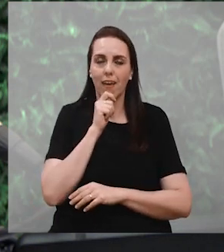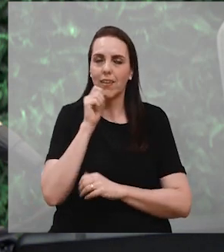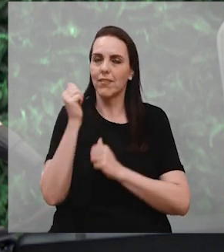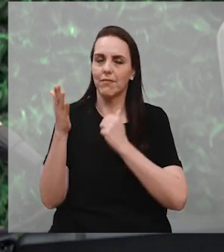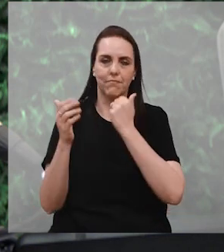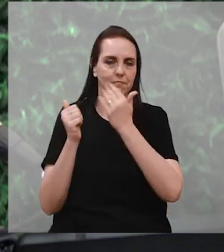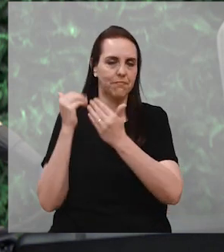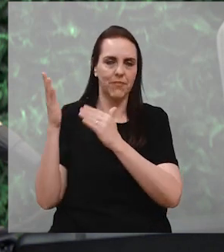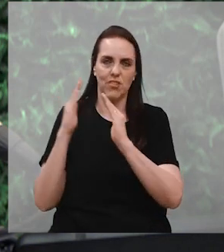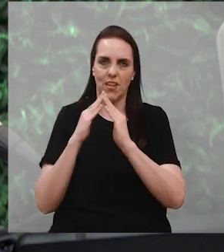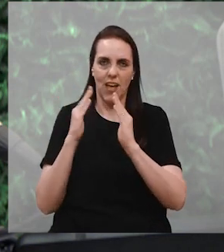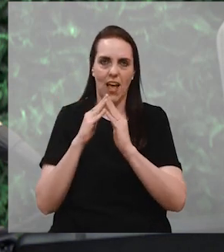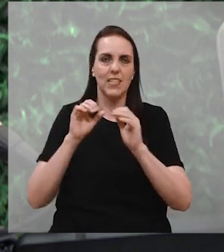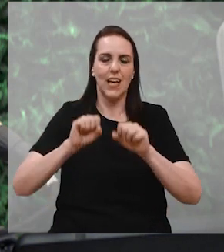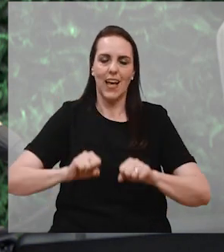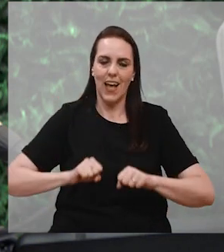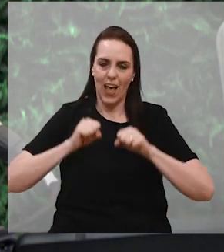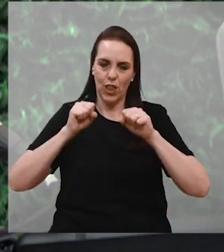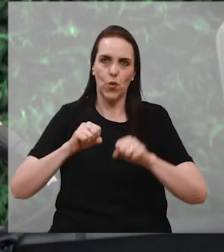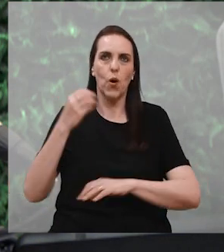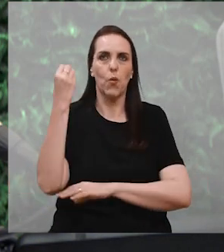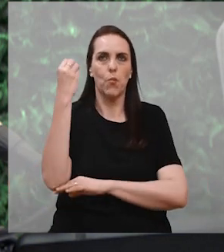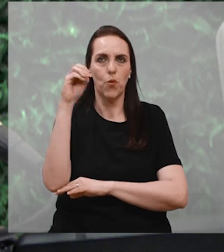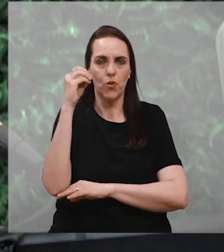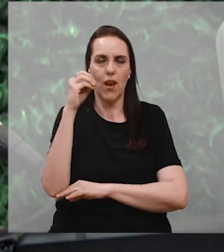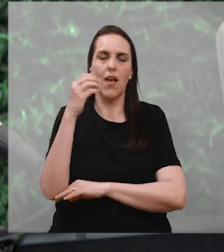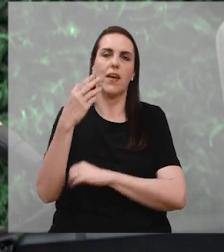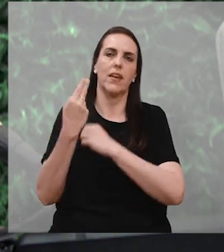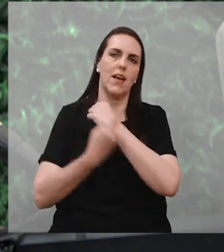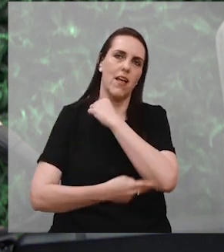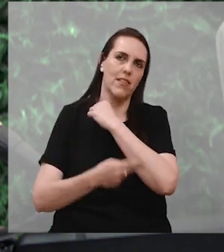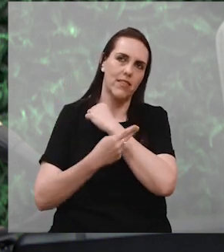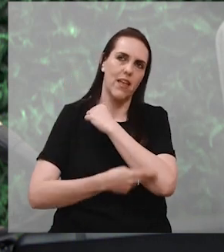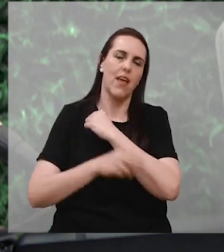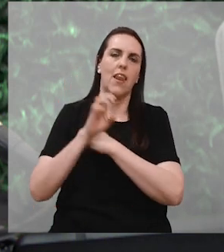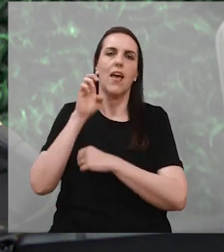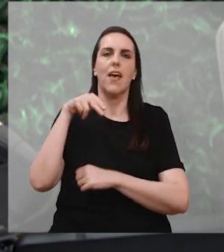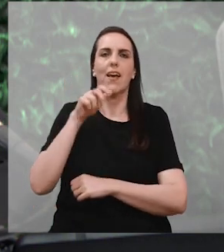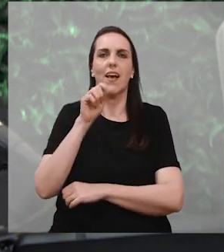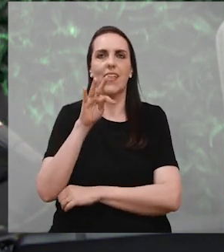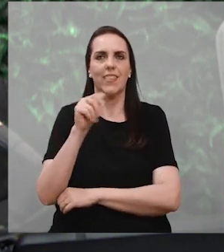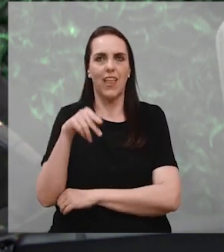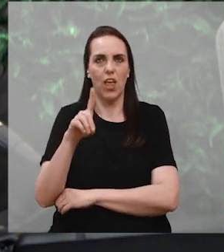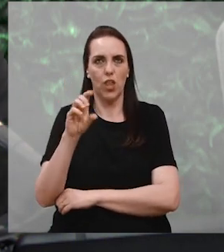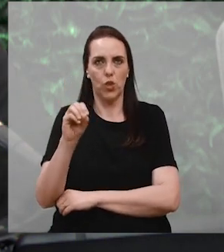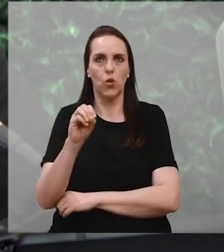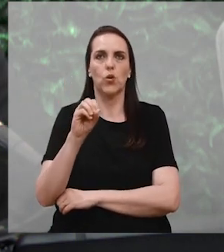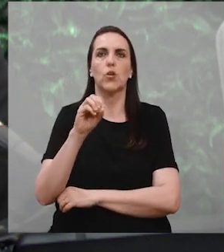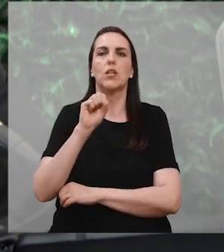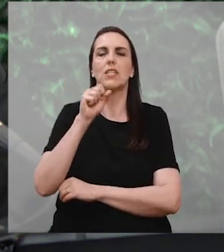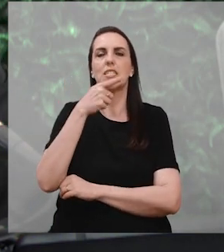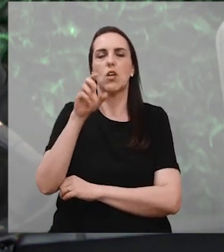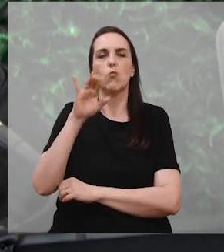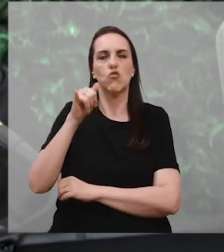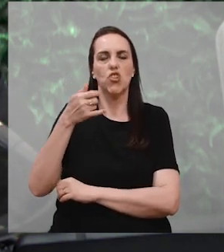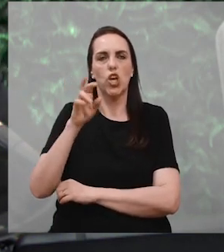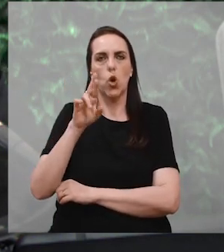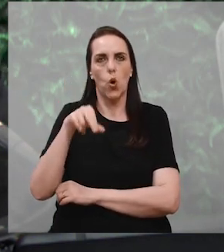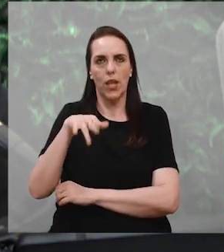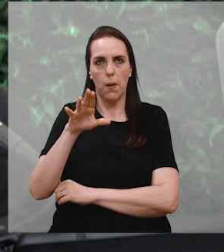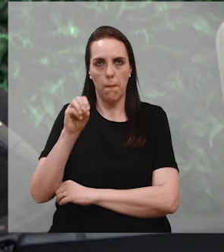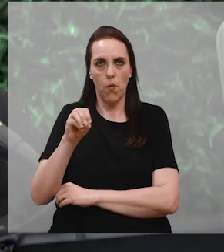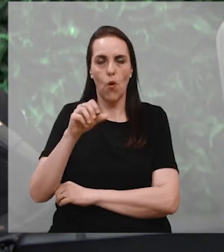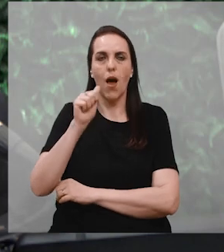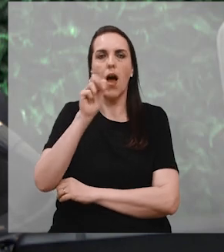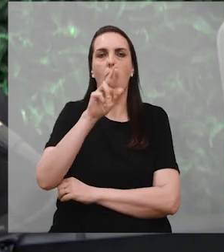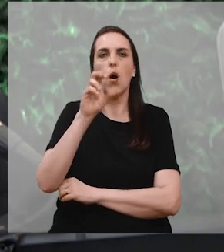seguem desabrigadas em cidades como Canoas, Porto Alegre, Canela, Encantado, Cruzeiro do Sul, São Jerônimo, Arroio do Meio e Arroio